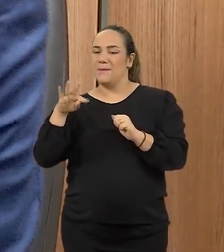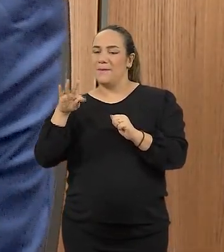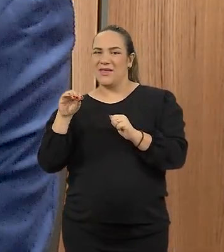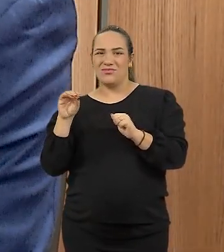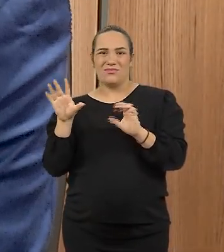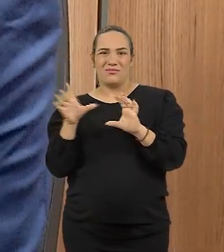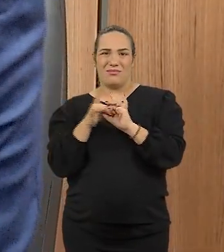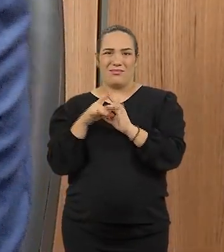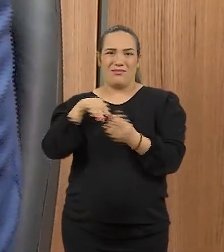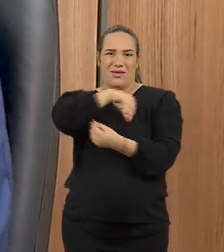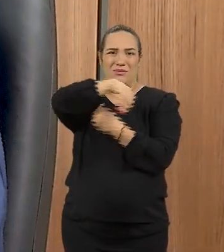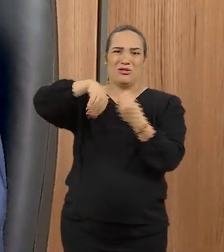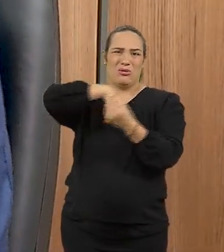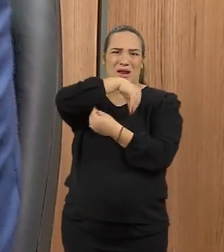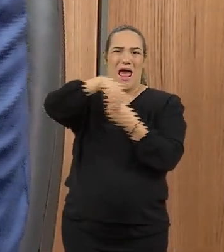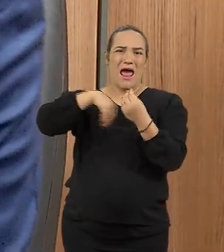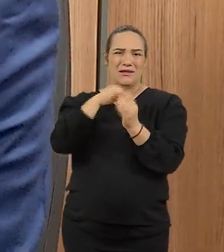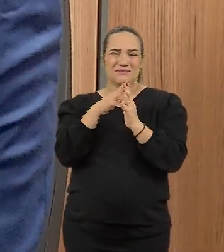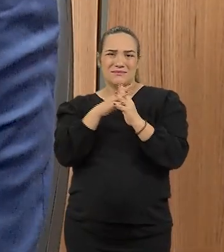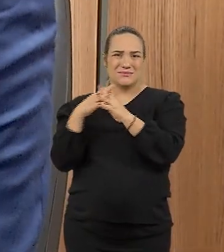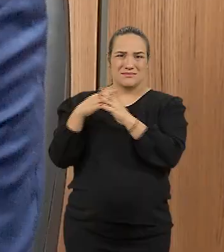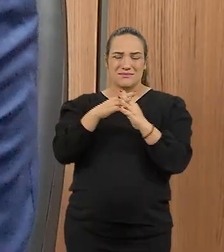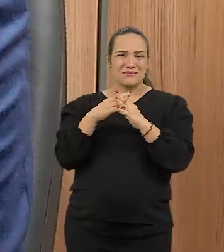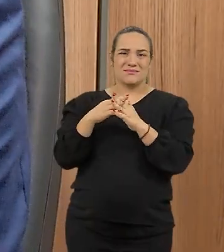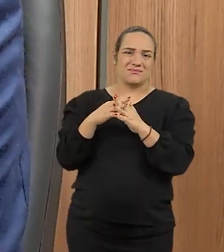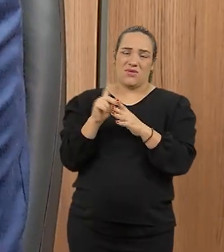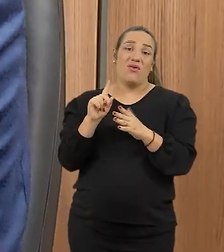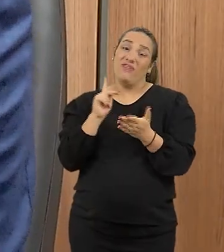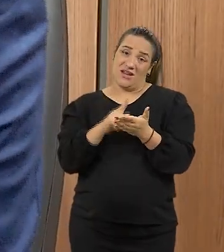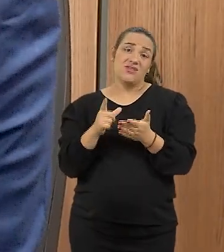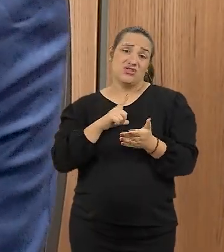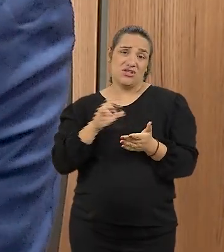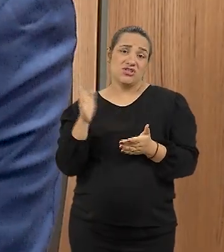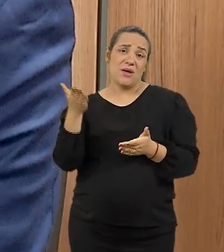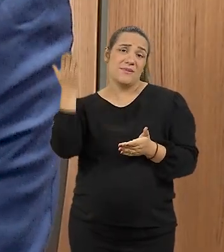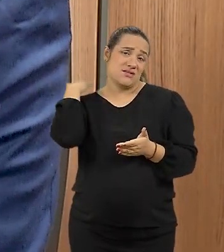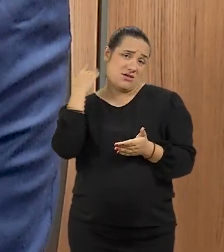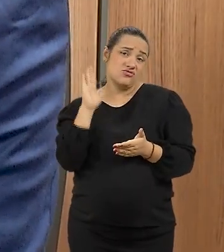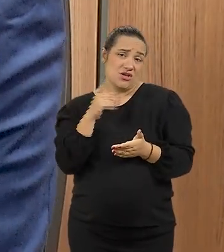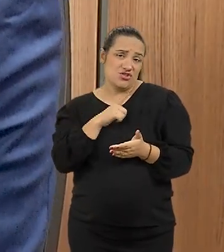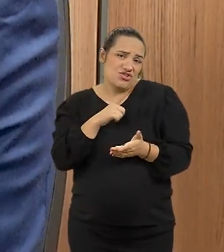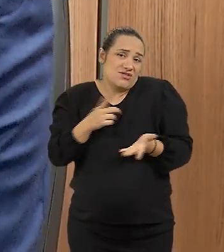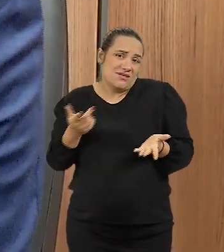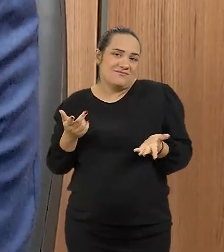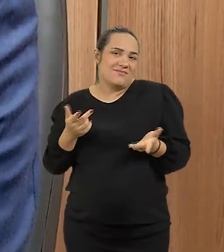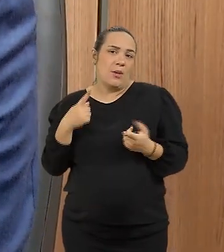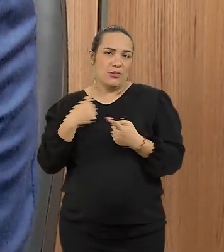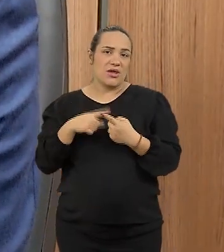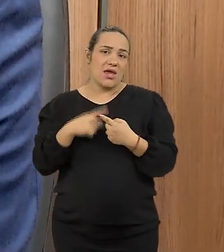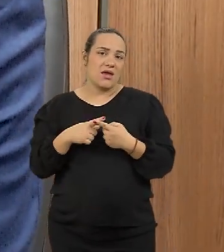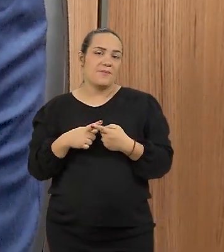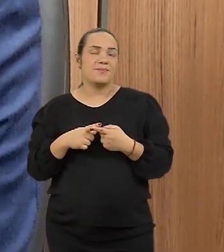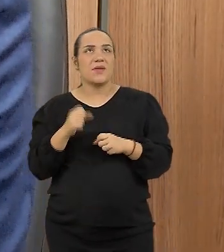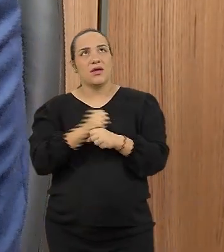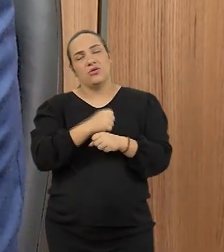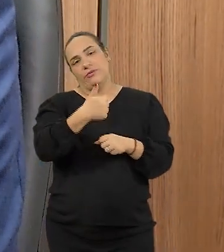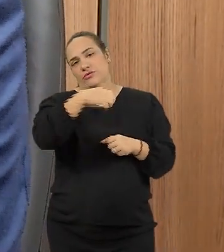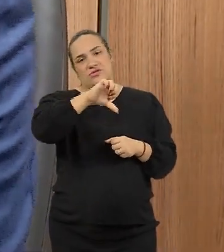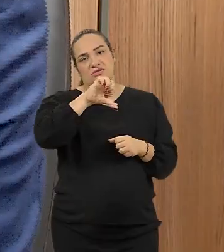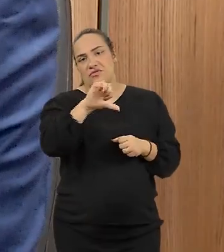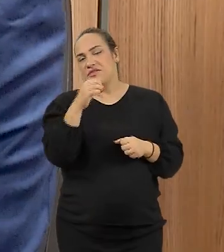execução e processo de conhecimento, tudo mesclado, né? Embora já fosse uma realidade, porque hoje os juízes já davam,